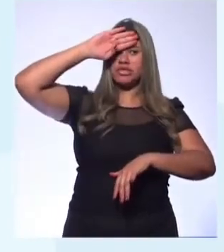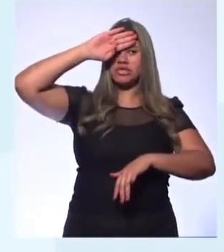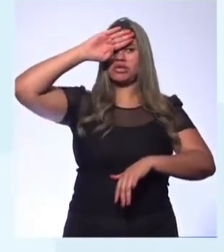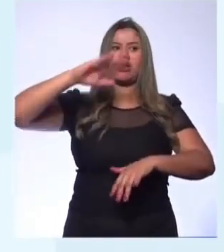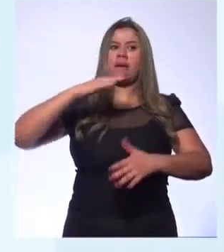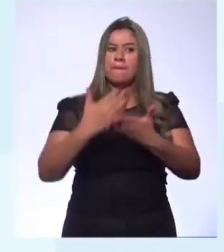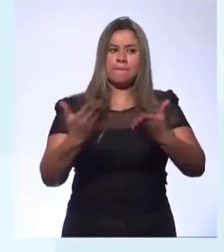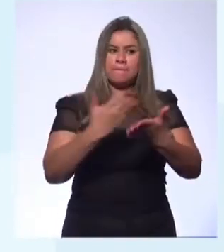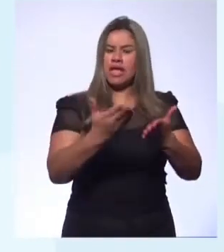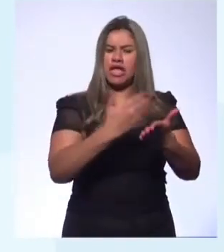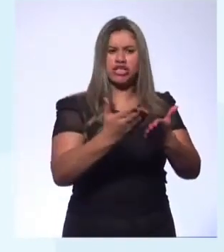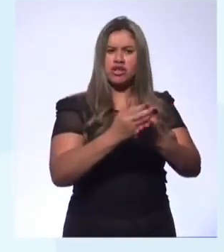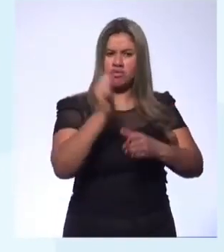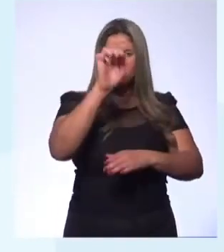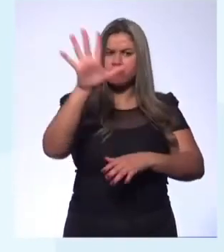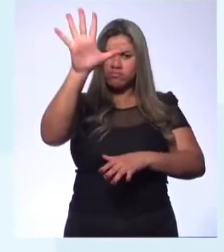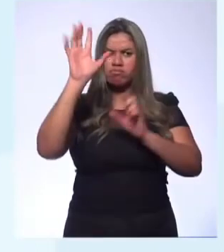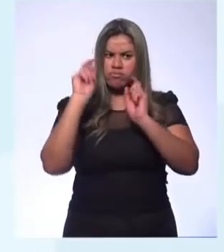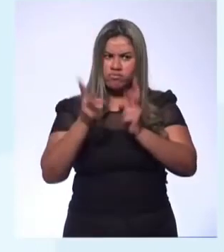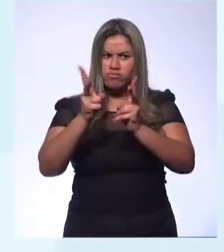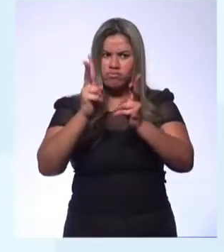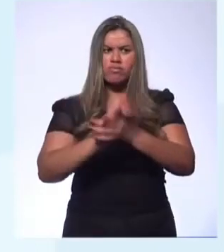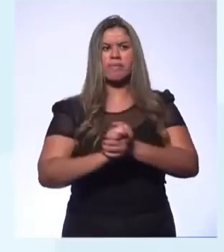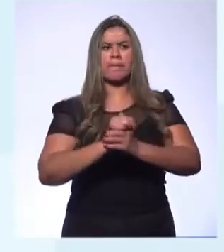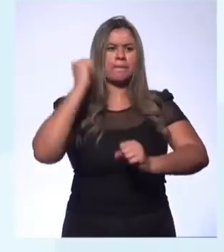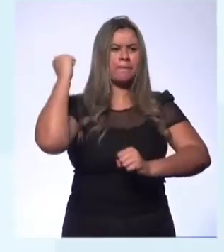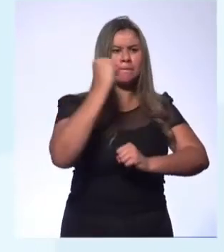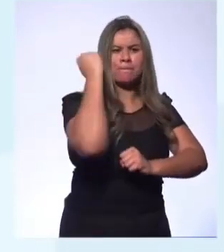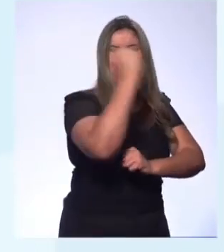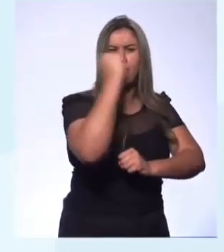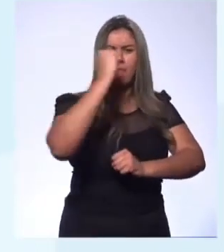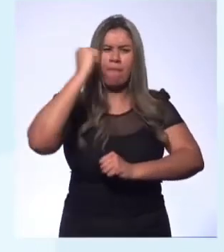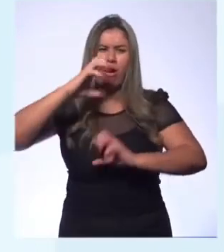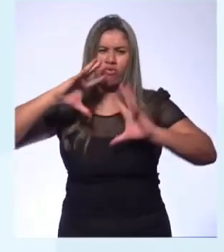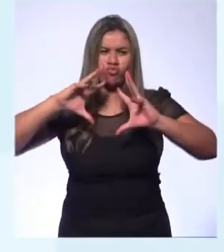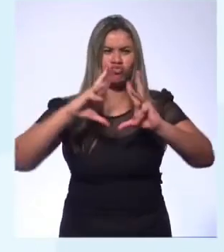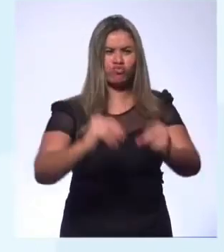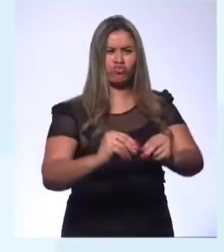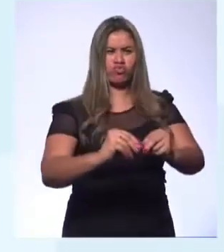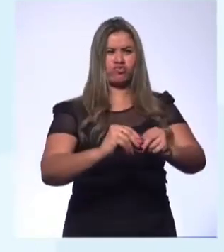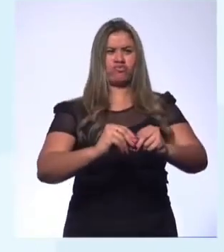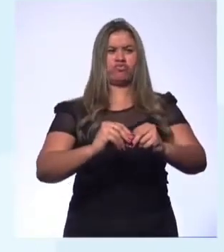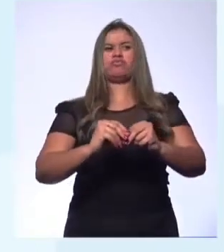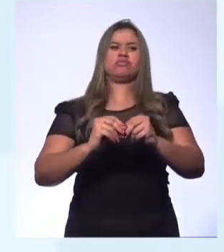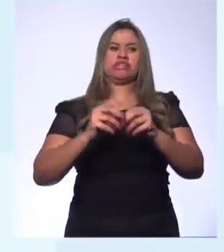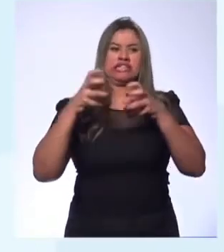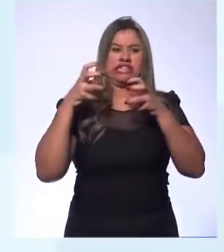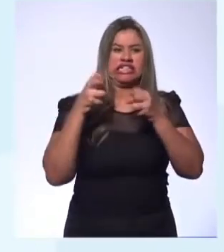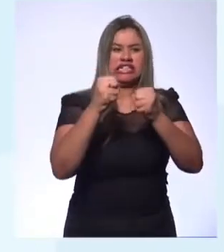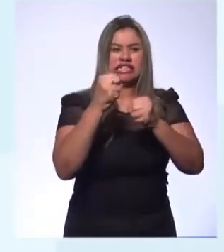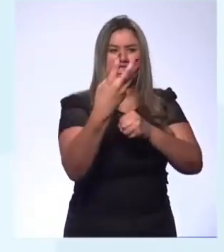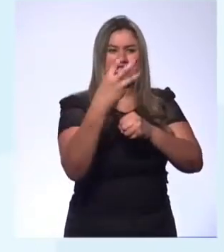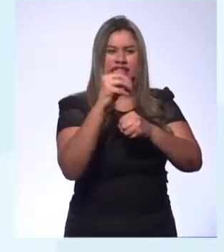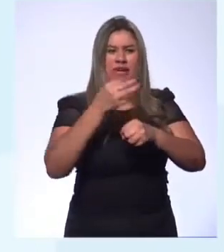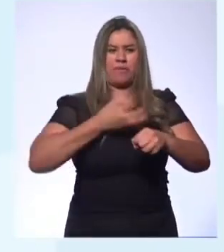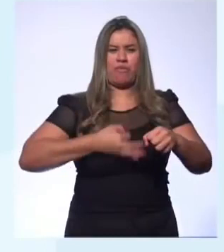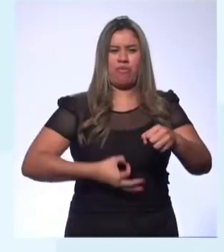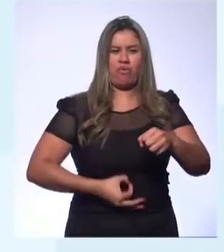créditos que possuis na Europa. Mata a torta e a direito e, sobretudo, agarra-te aos 30